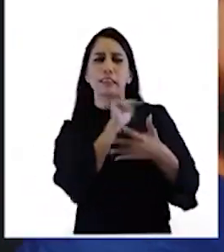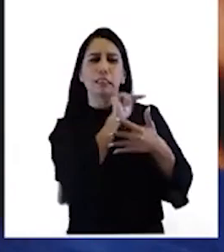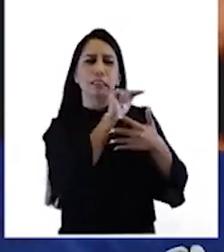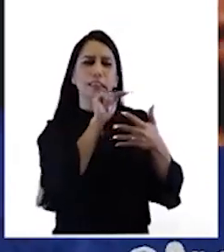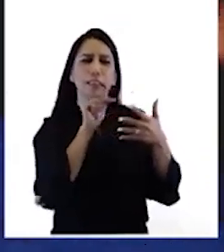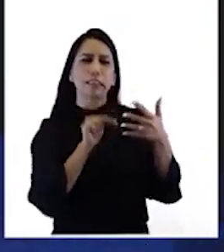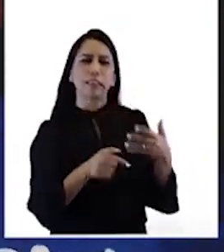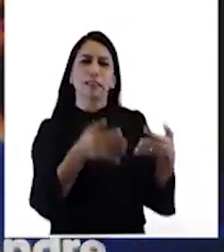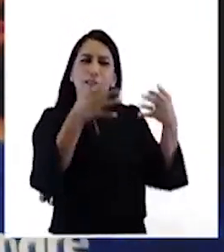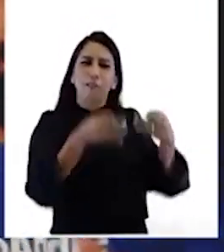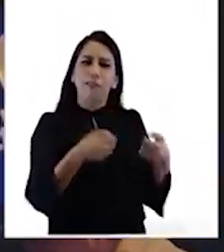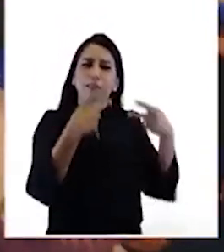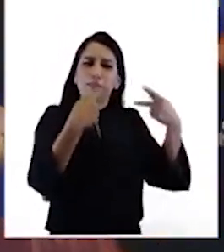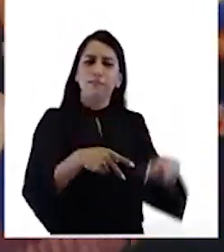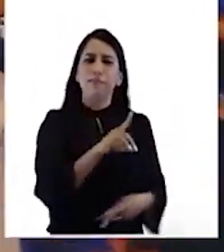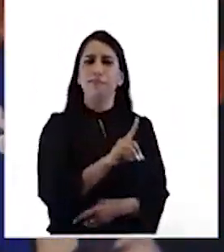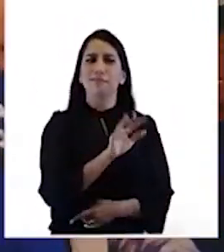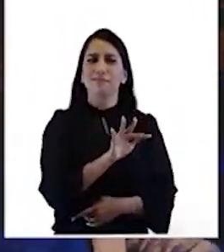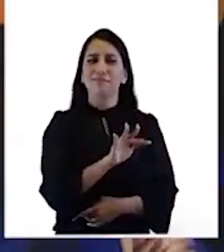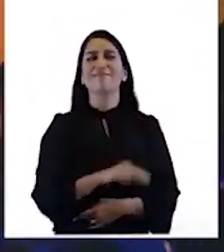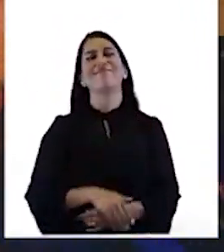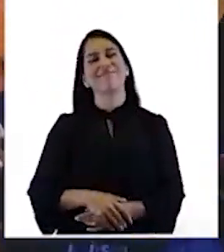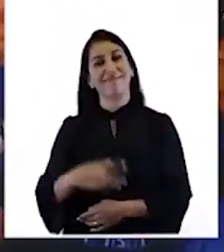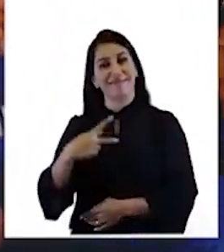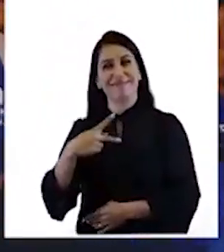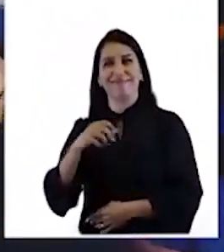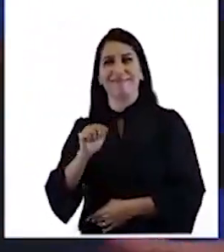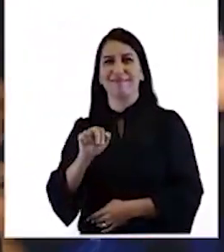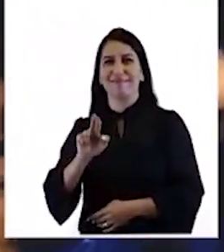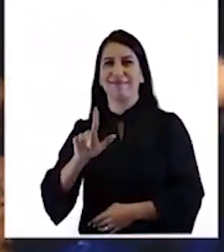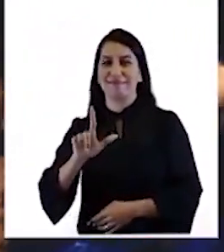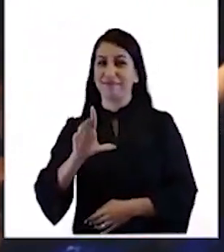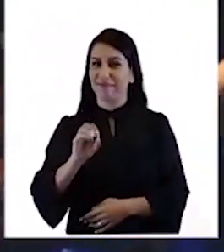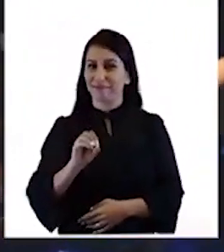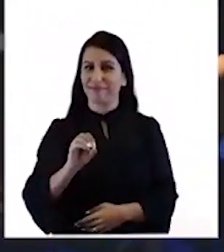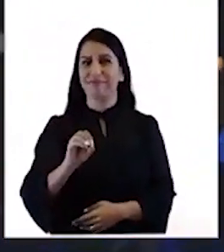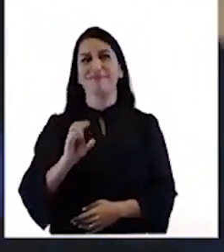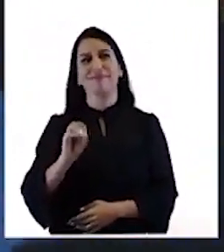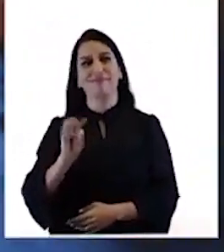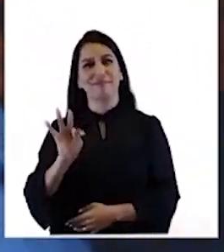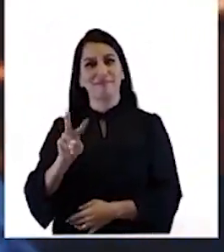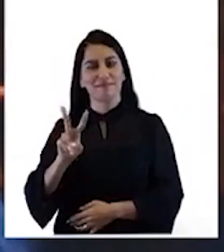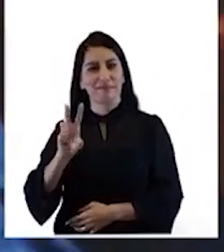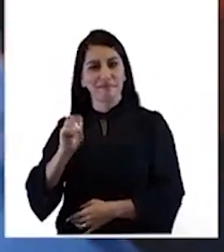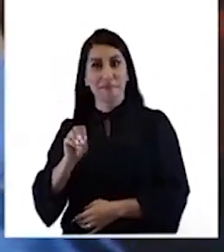Nossas cidades com mais dignidade. É Paulo Otávio, 55